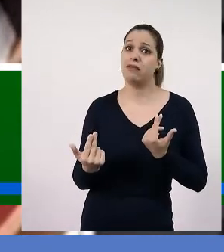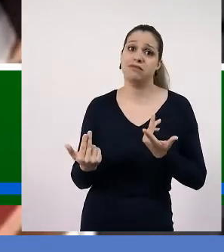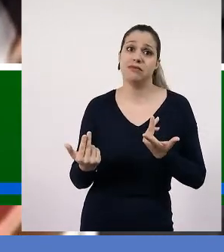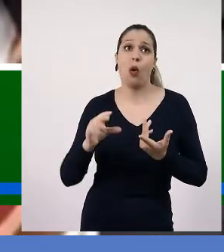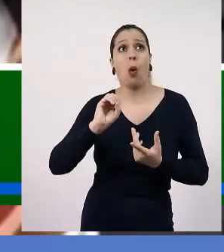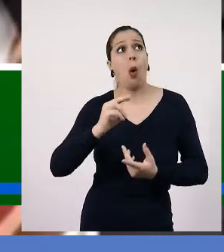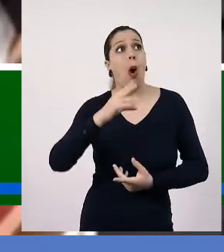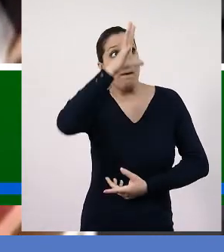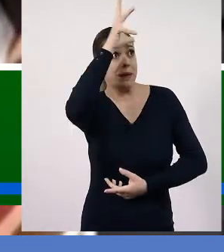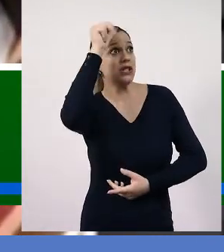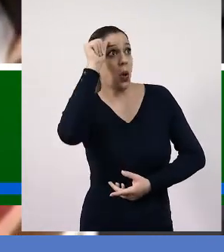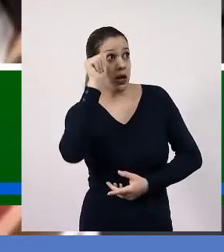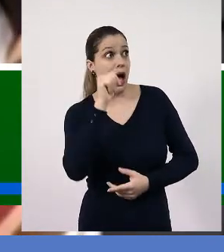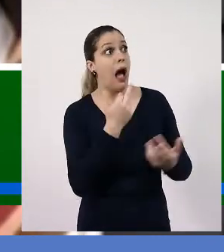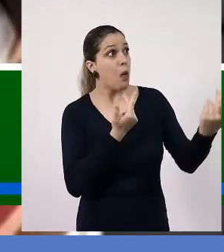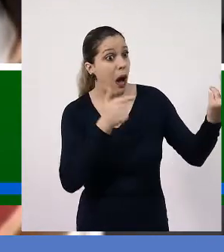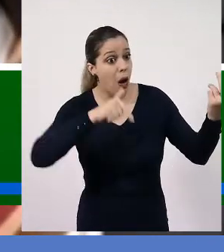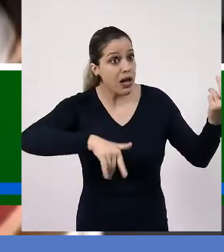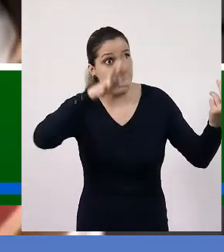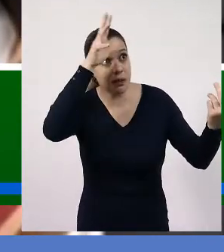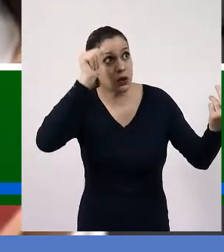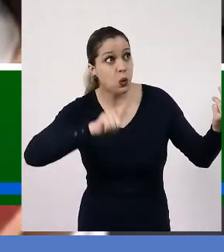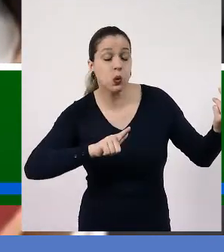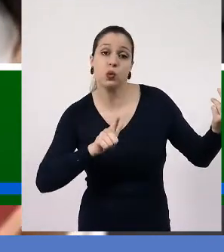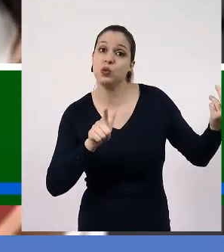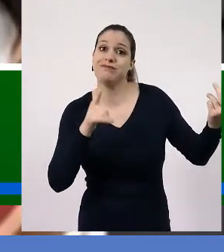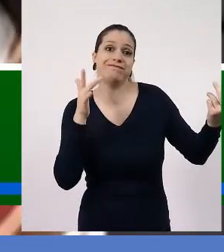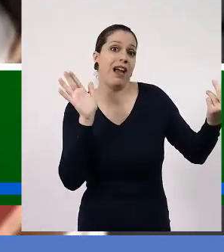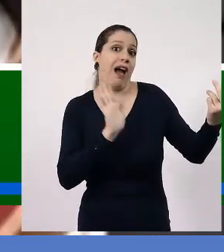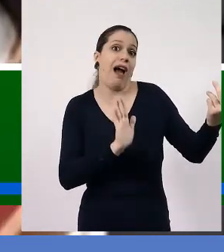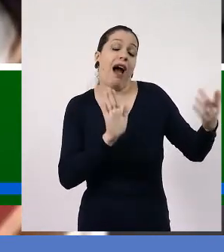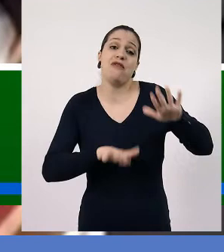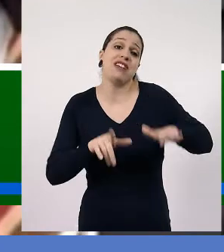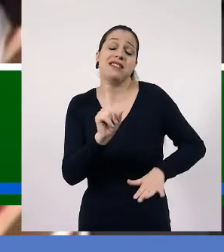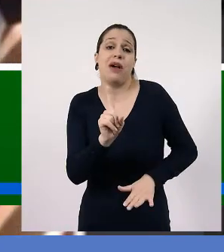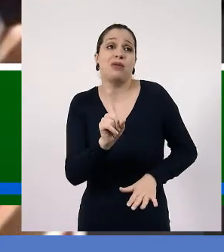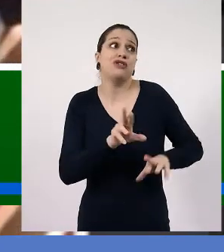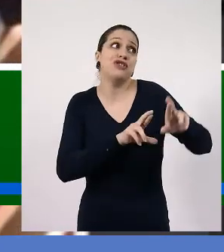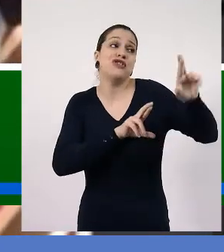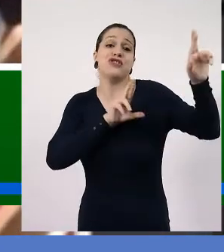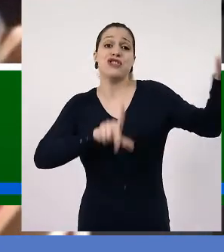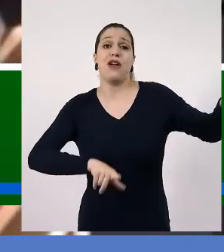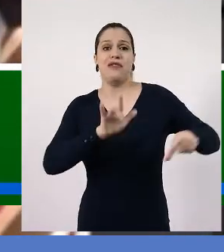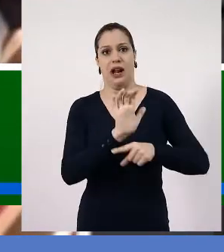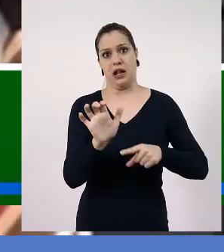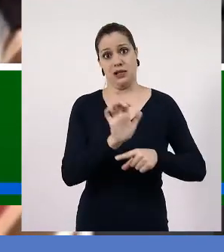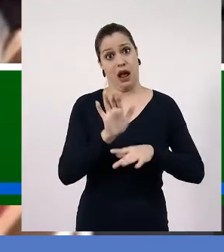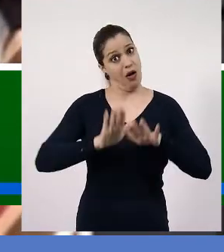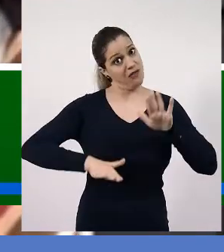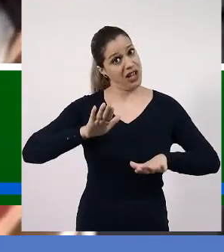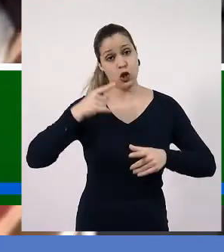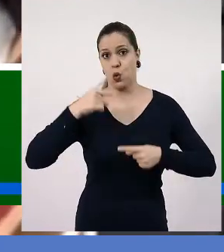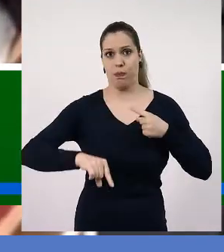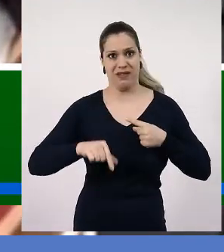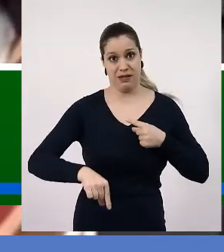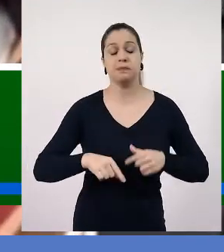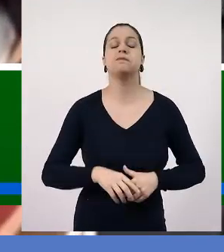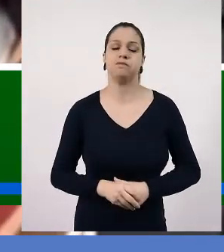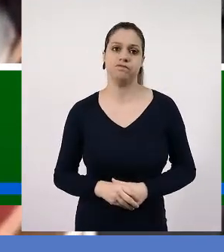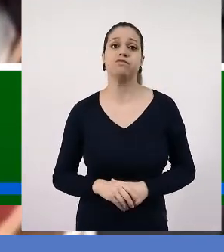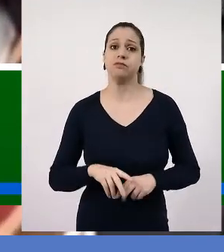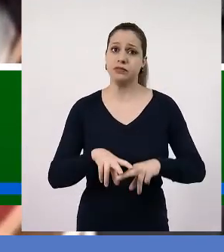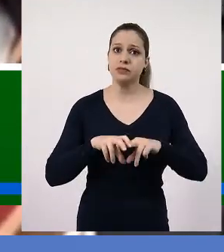aqui no Mato Grosso do Sul, não é verdade? Então, tudo isso está sendo bem avaliado aquilo que a comissão entende que